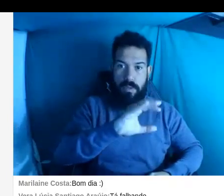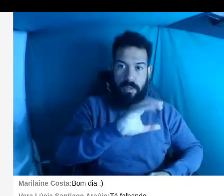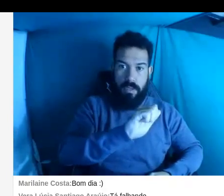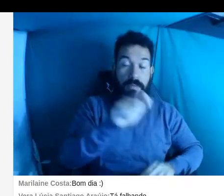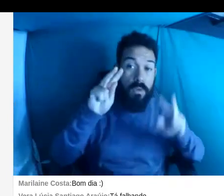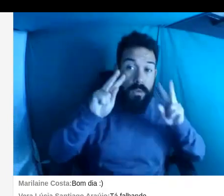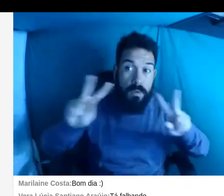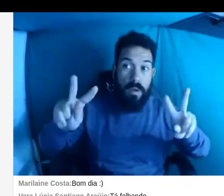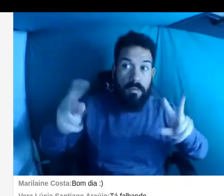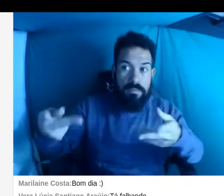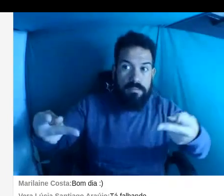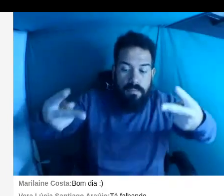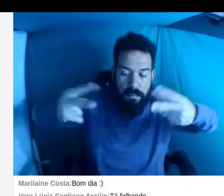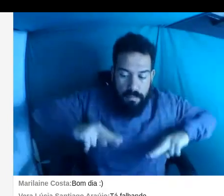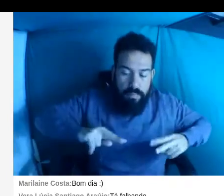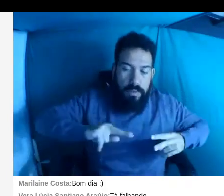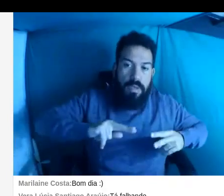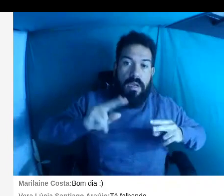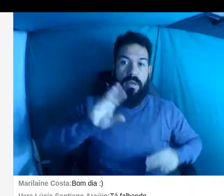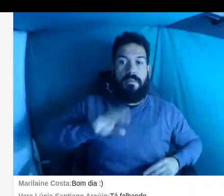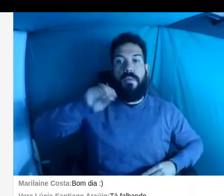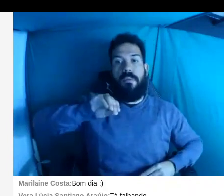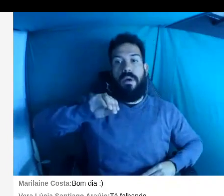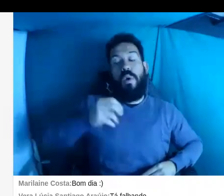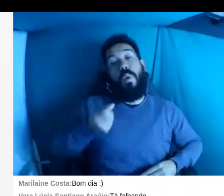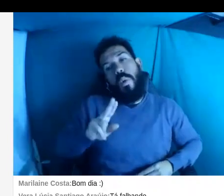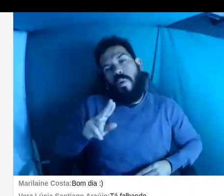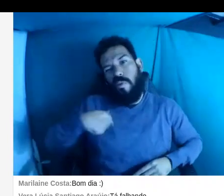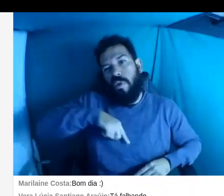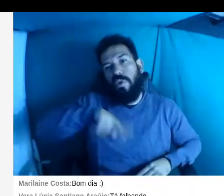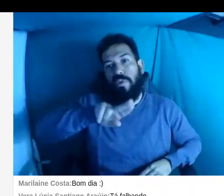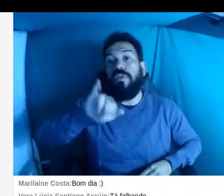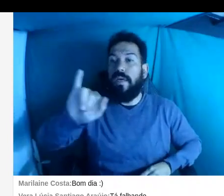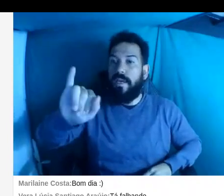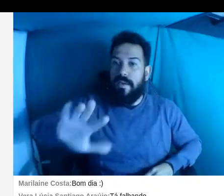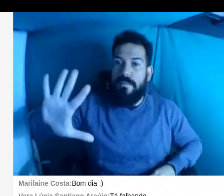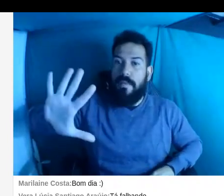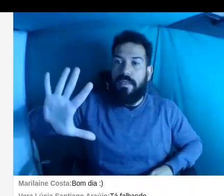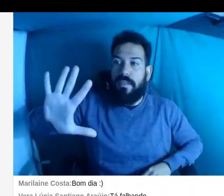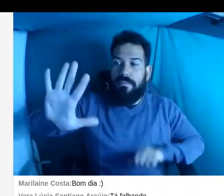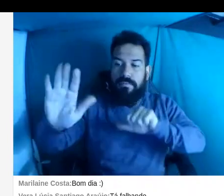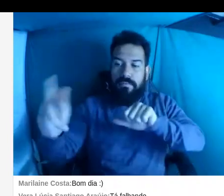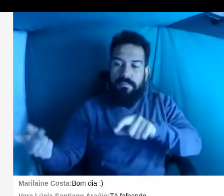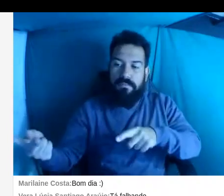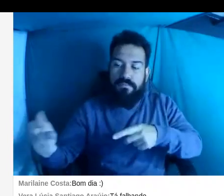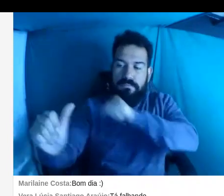Ou como nós carinhosamente dizemos, transformar imagens em palavras.